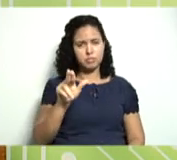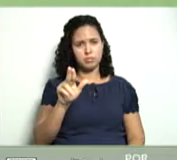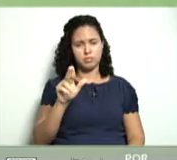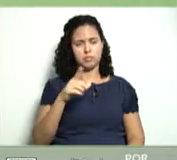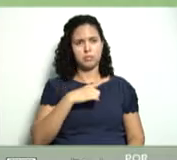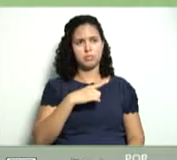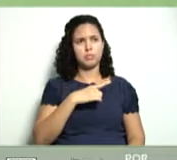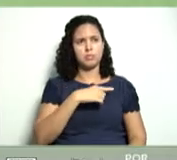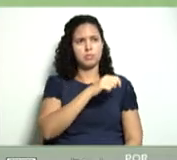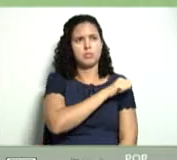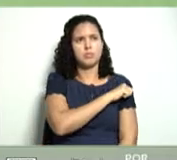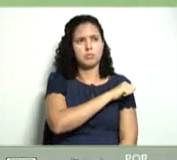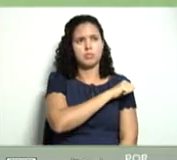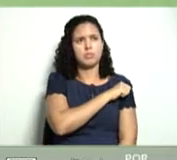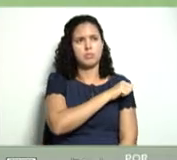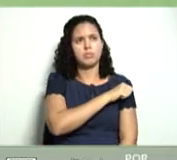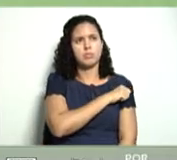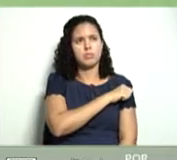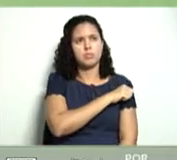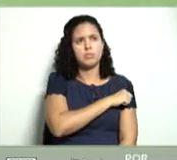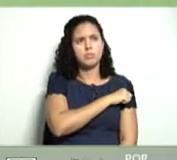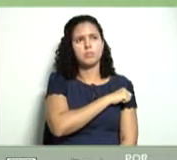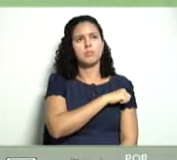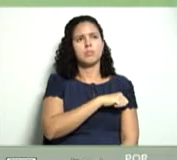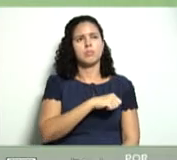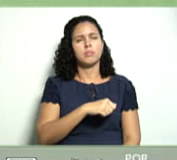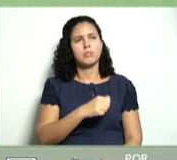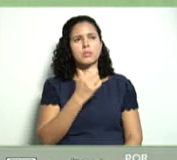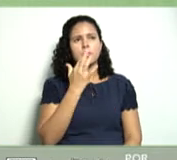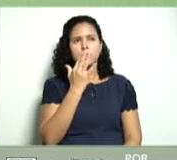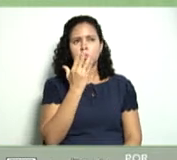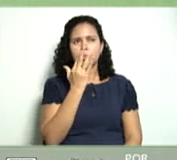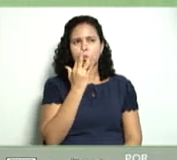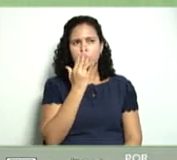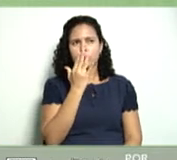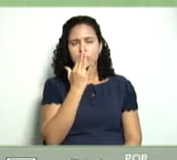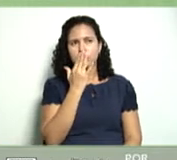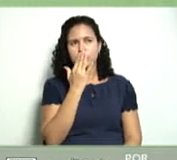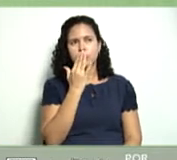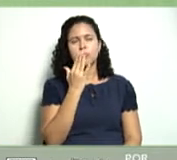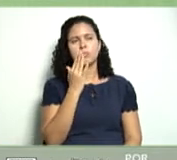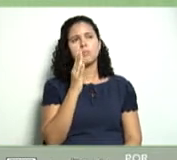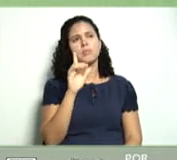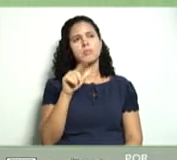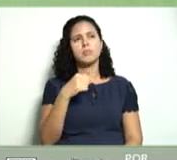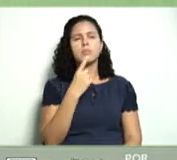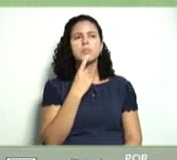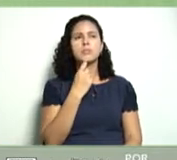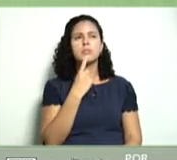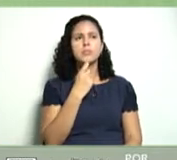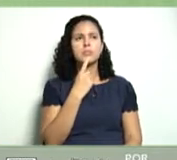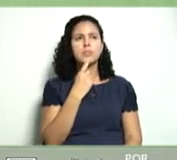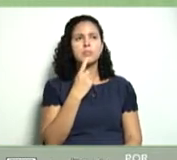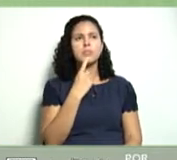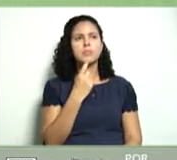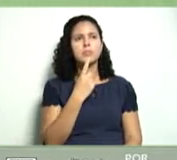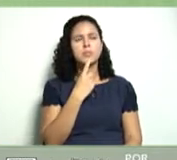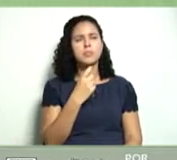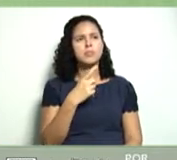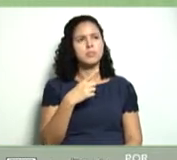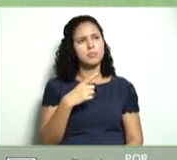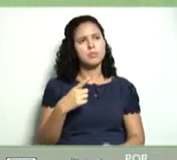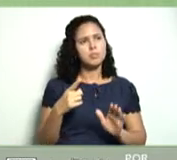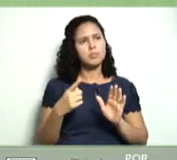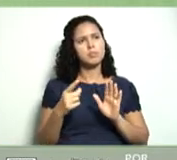aluno sublinhado e uma cor vermelha vou colocar o sublinhado aqui